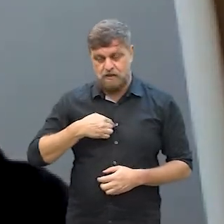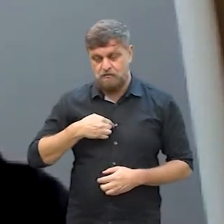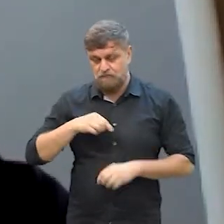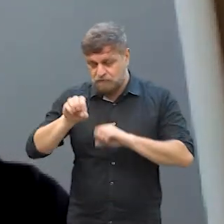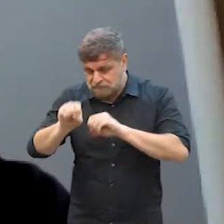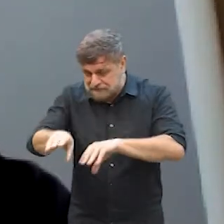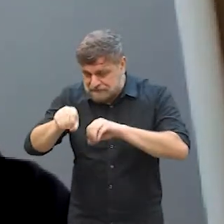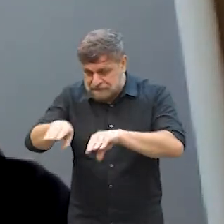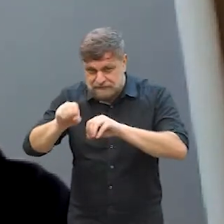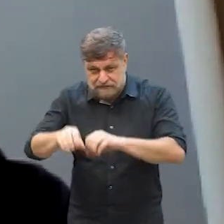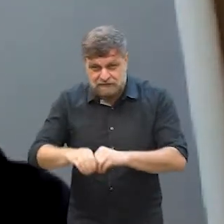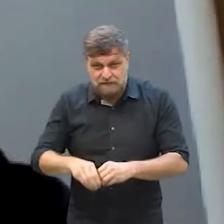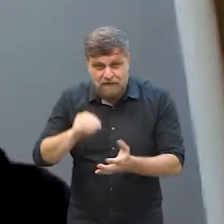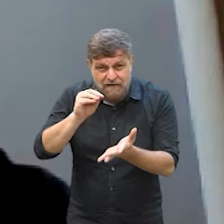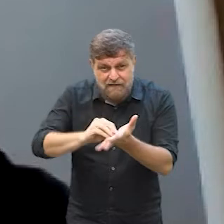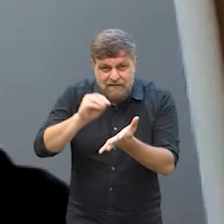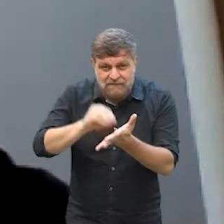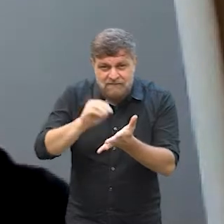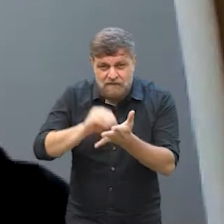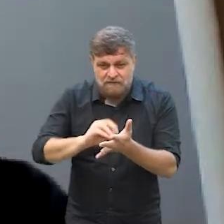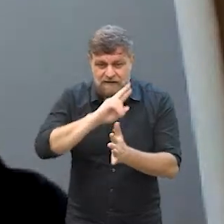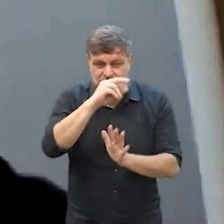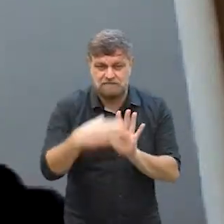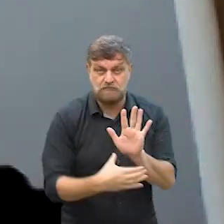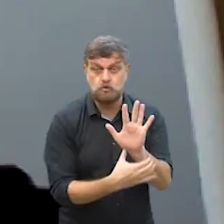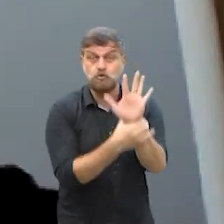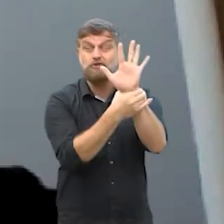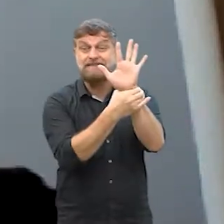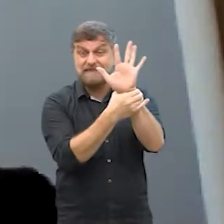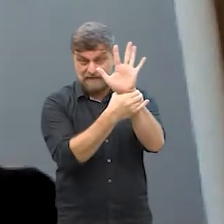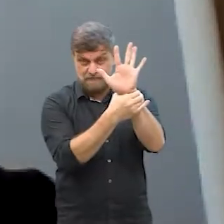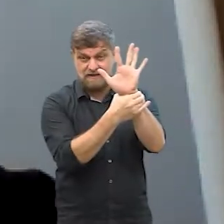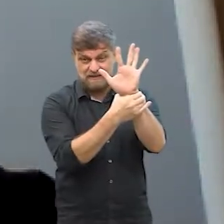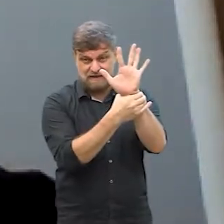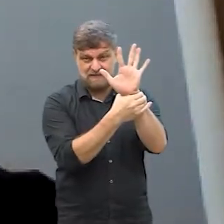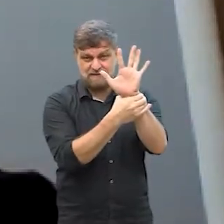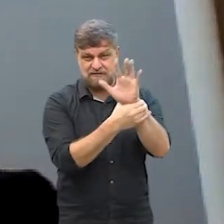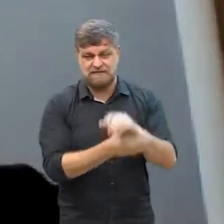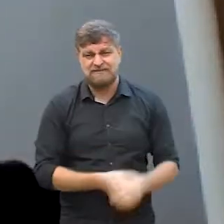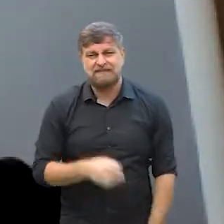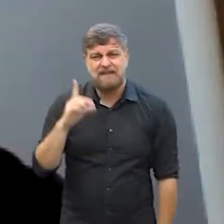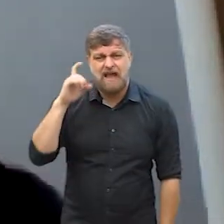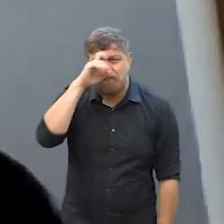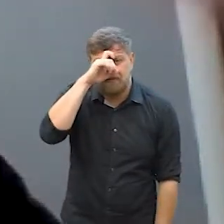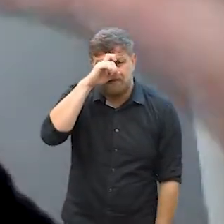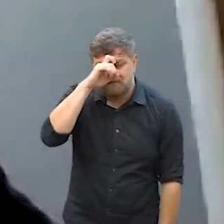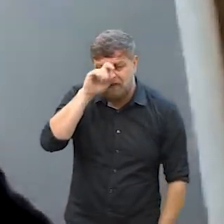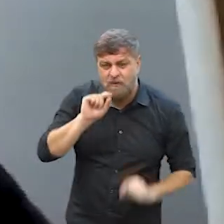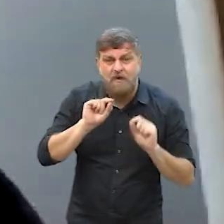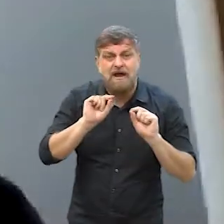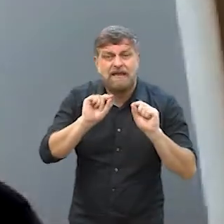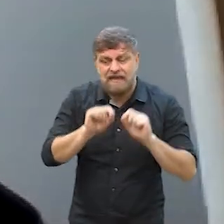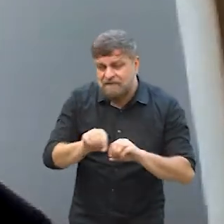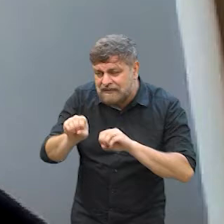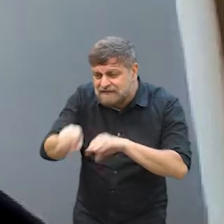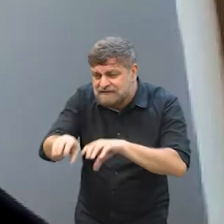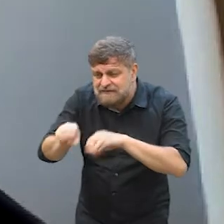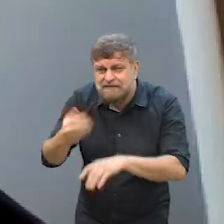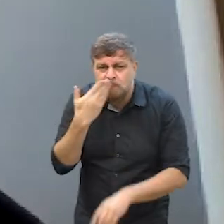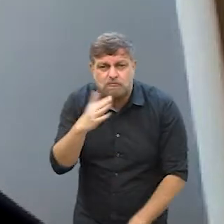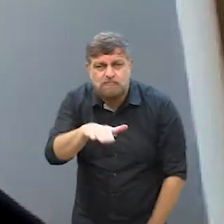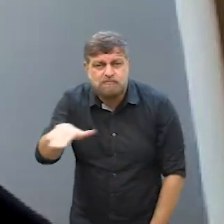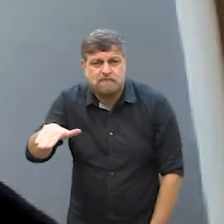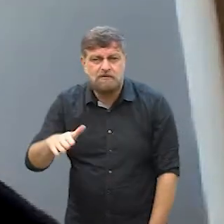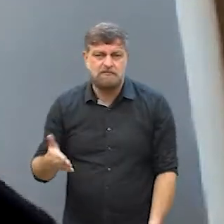trabalho nas minhas aulas o conceito da sustentabilidade, é muito difícil ter quem trabalhe isso com